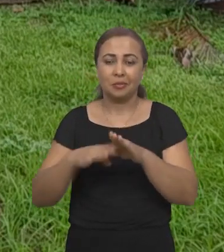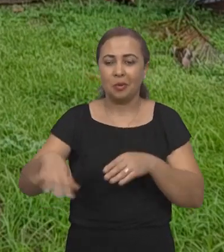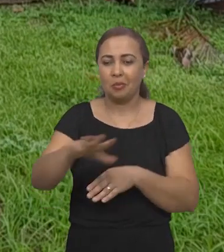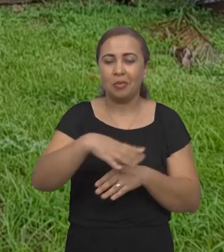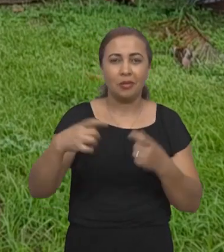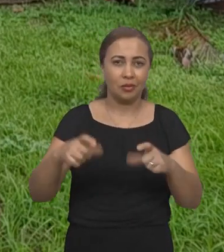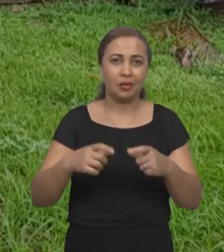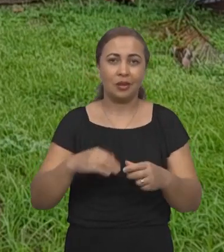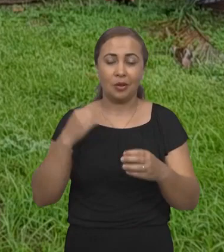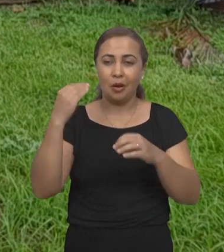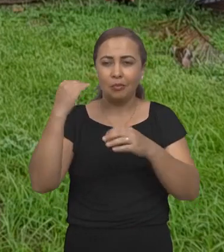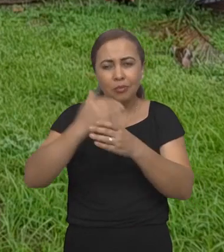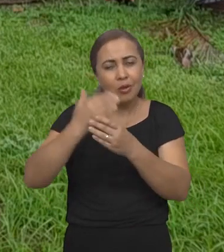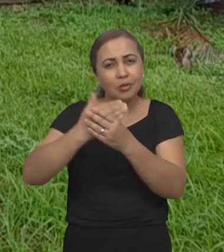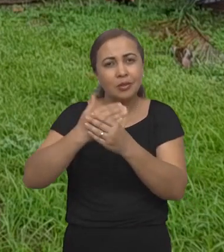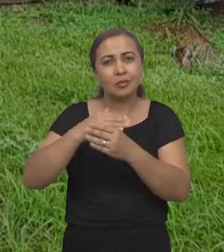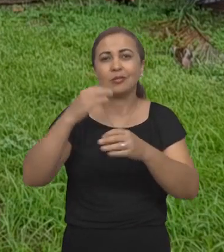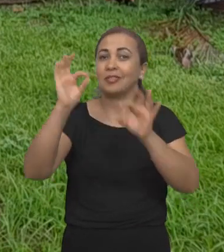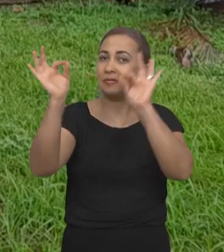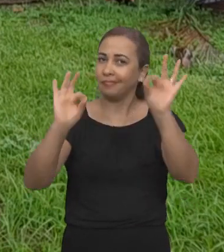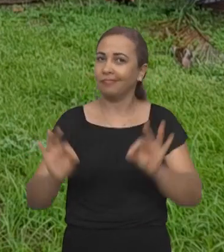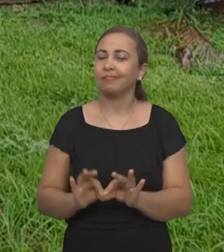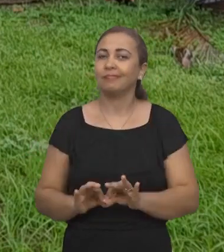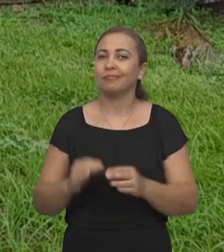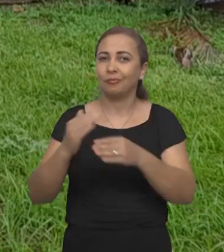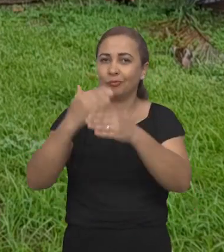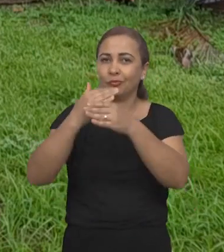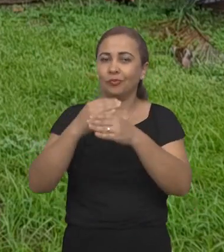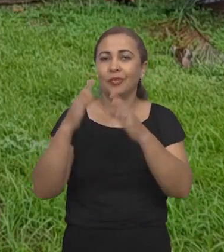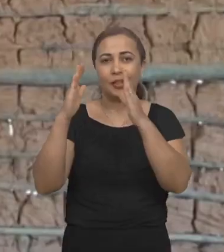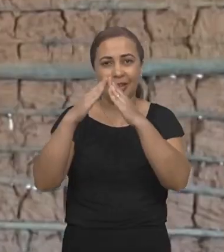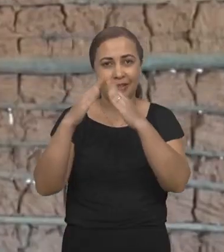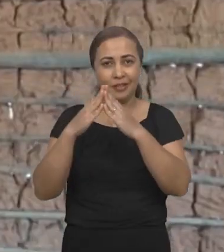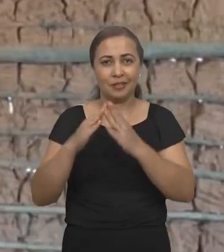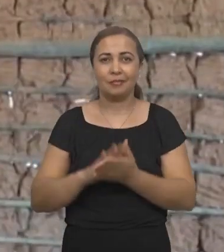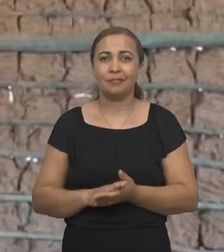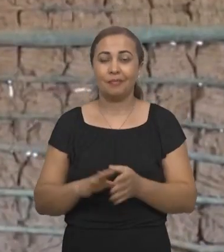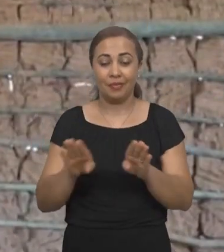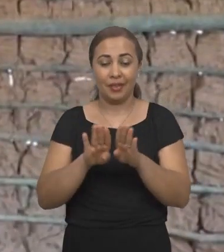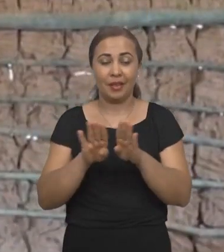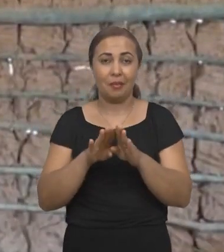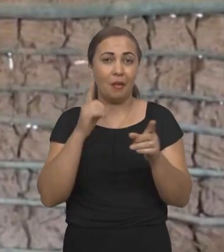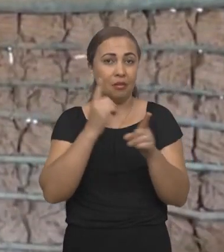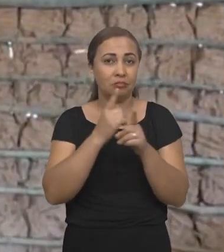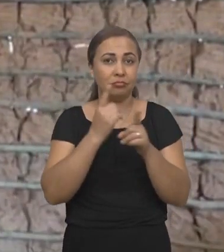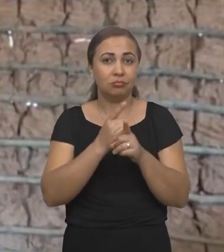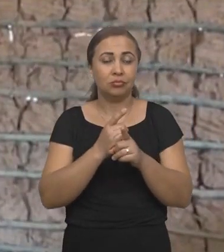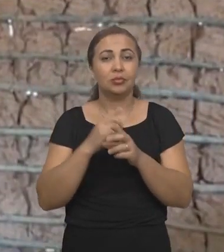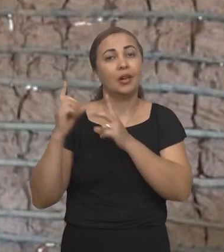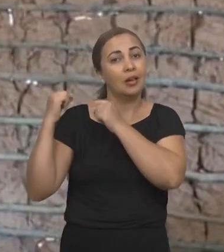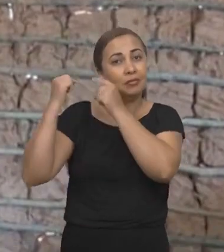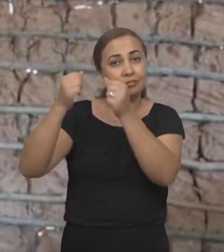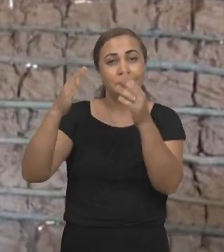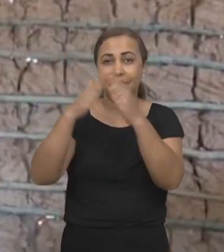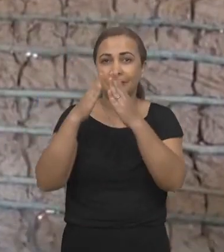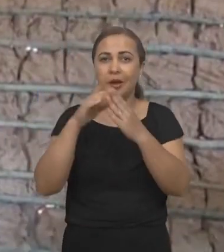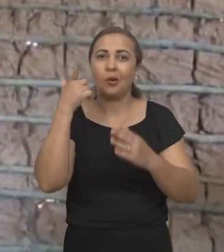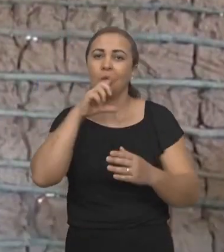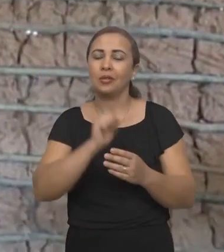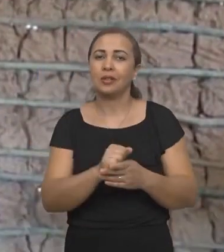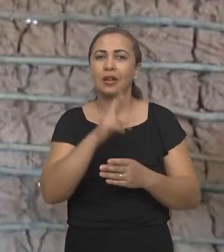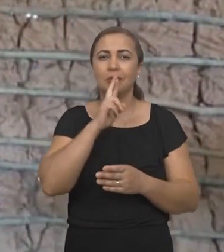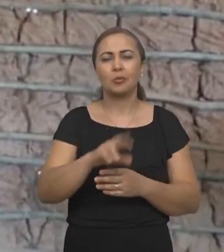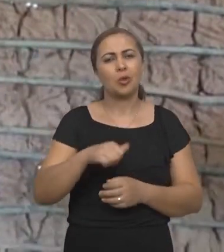local em todo o processo de planejamento e construção das habitações. Constatou-se também que as habitações tradicionais